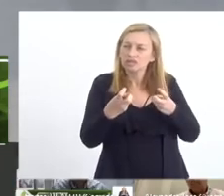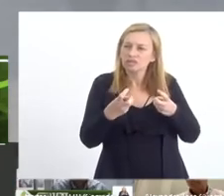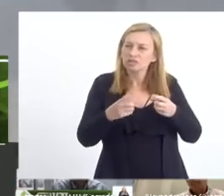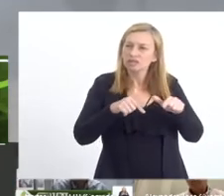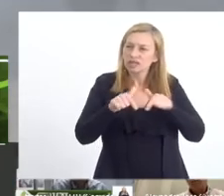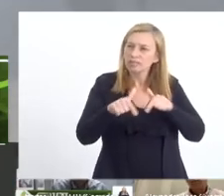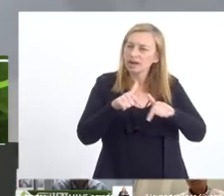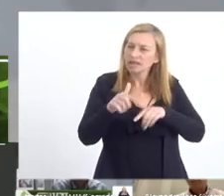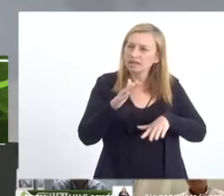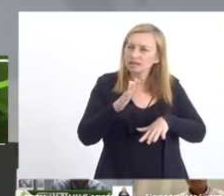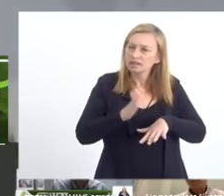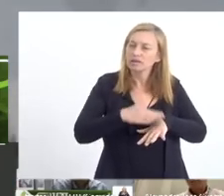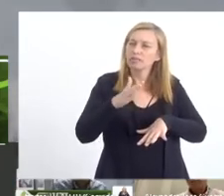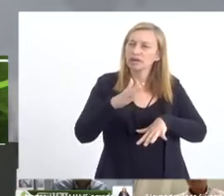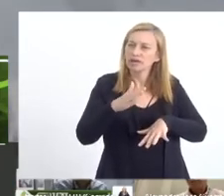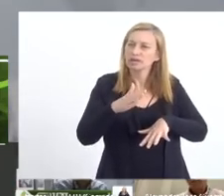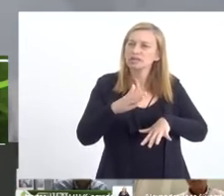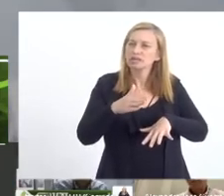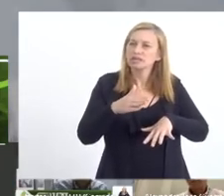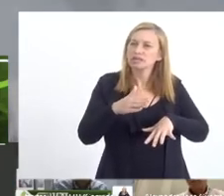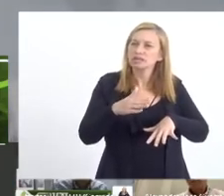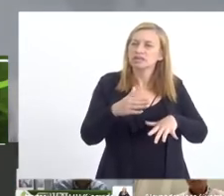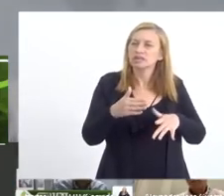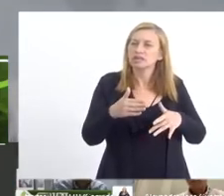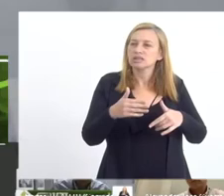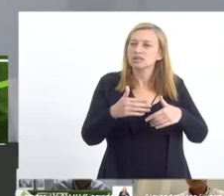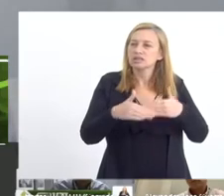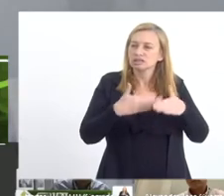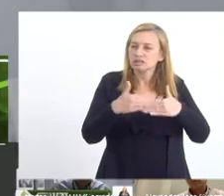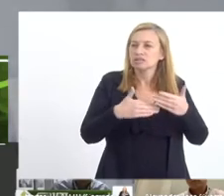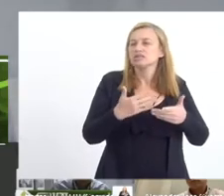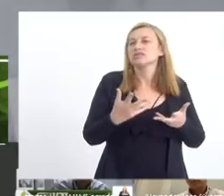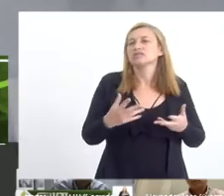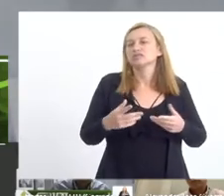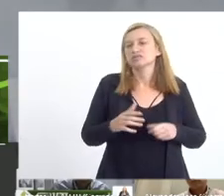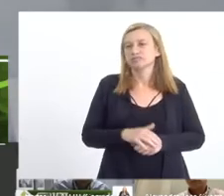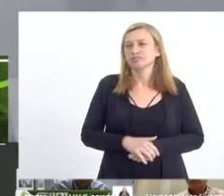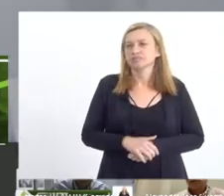trabalho duro daqui para frente.